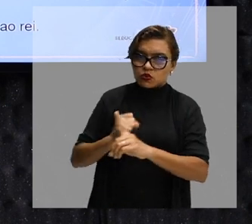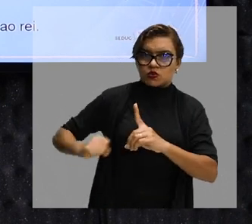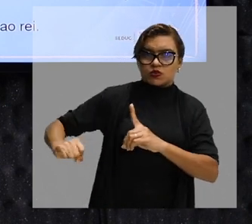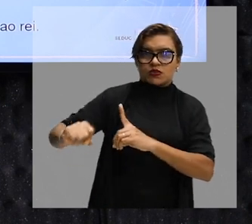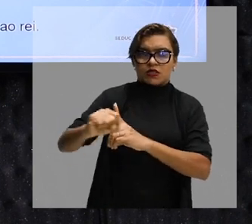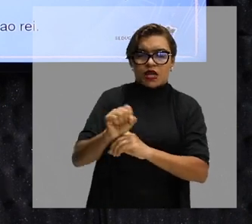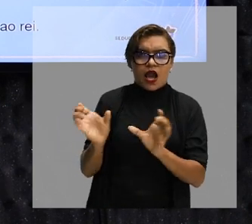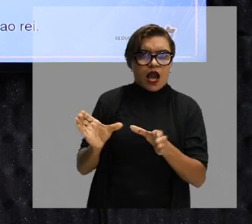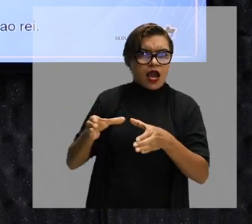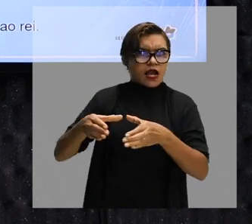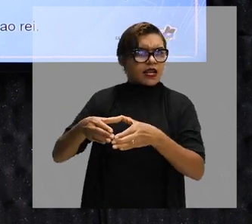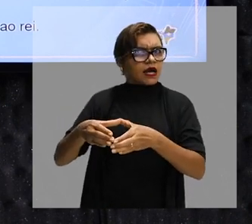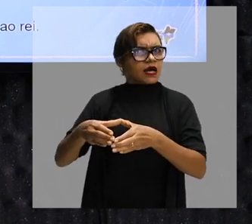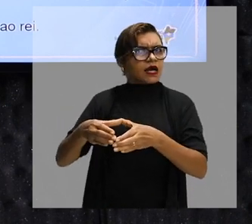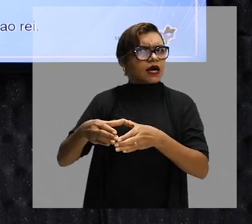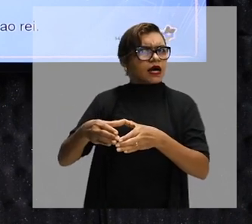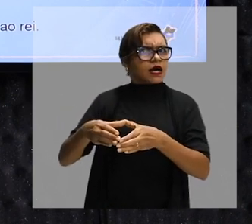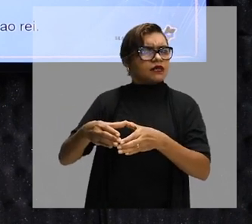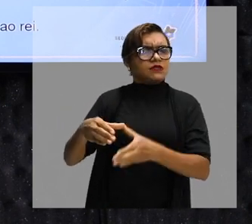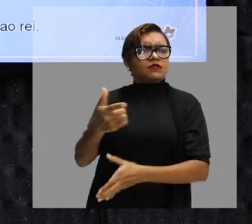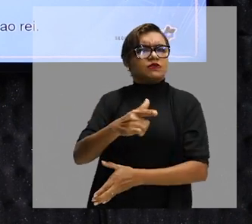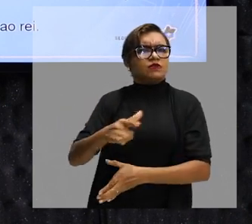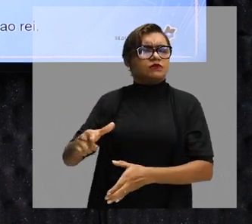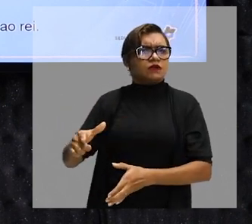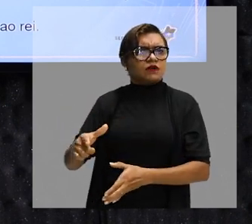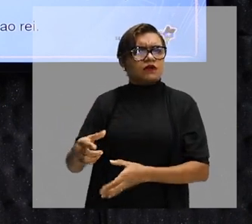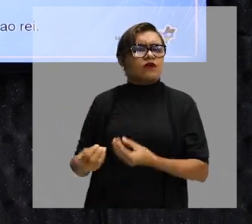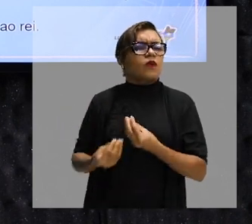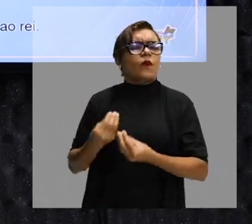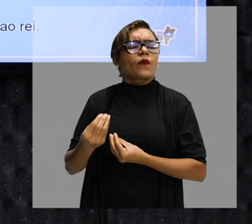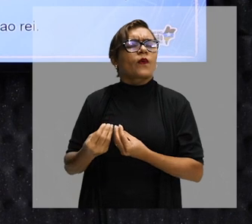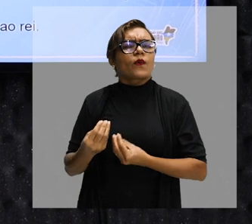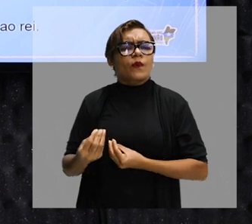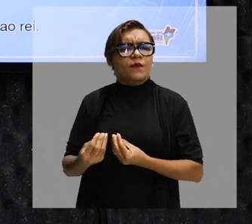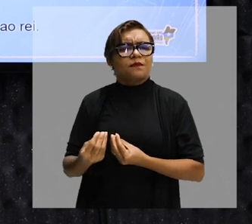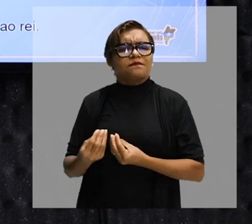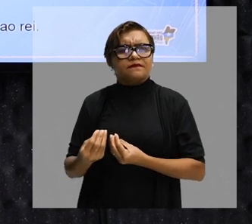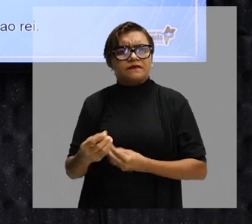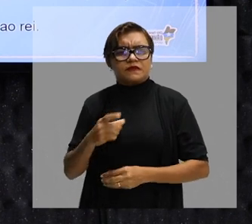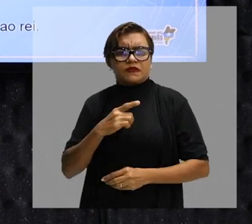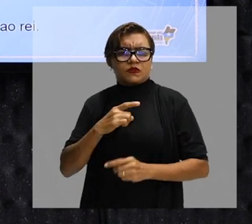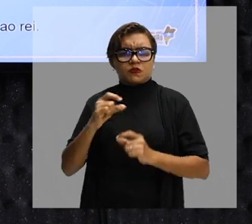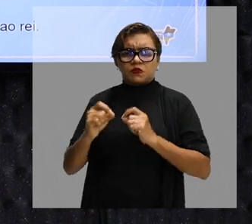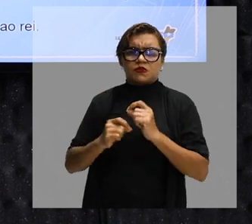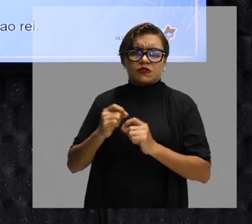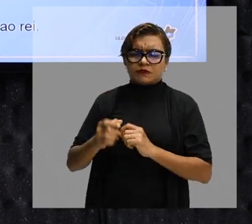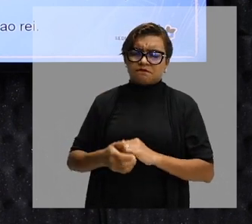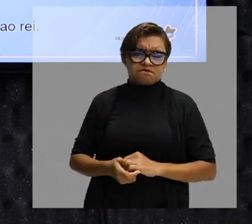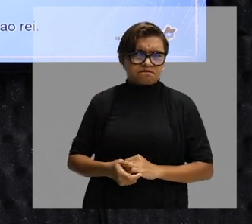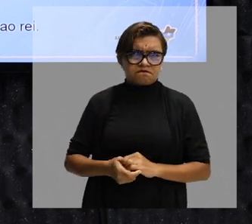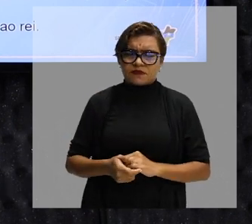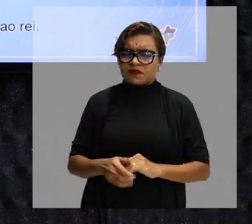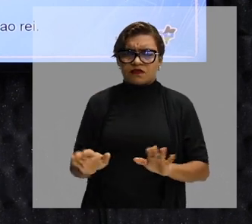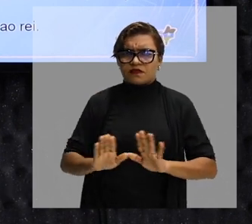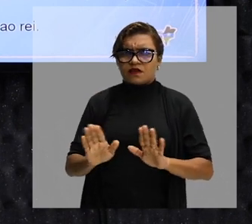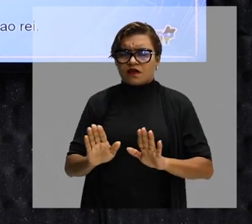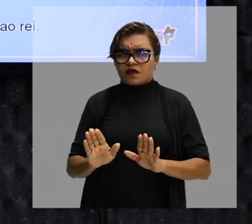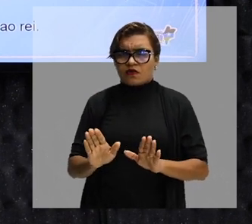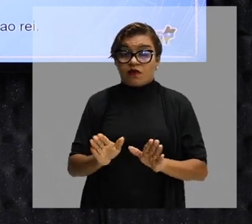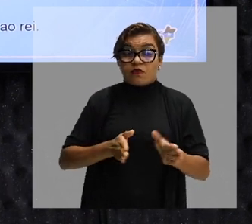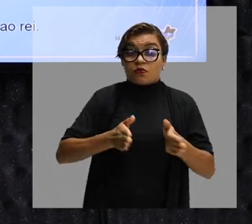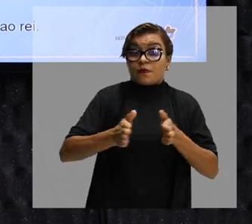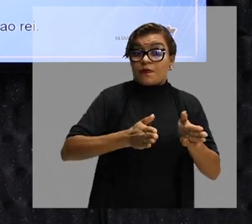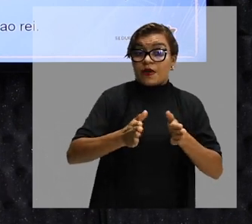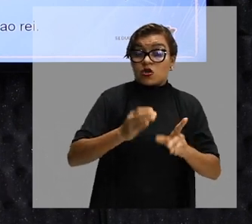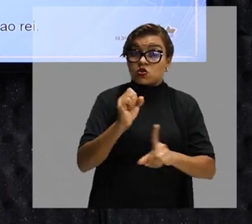sociedade sem classes. Bom, a ditadura do proletariado ainda não lida com isso necessariamente, tá? Na fase